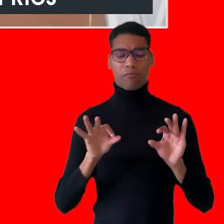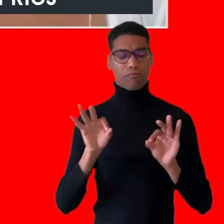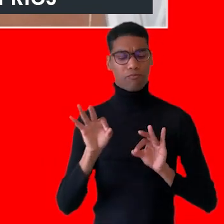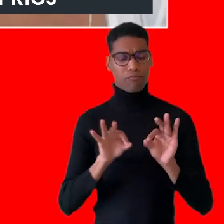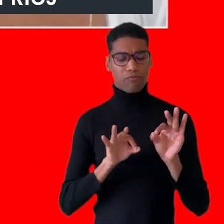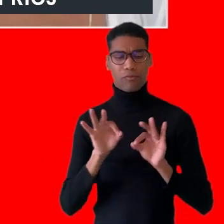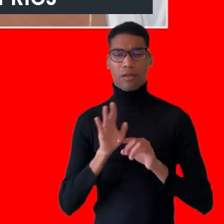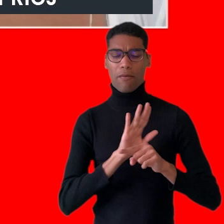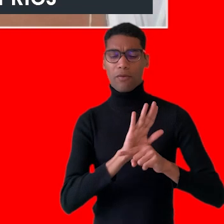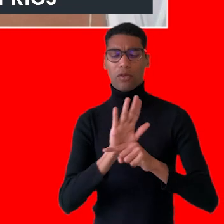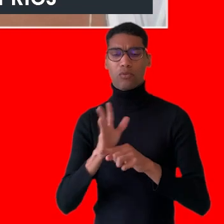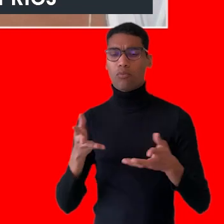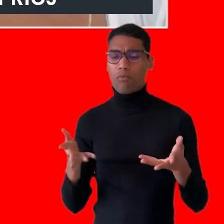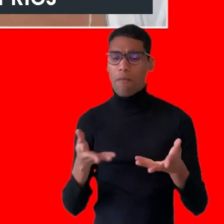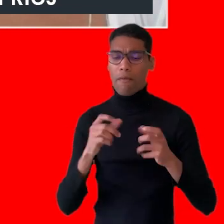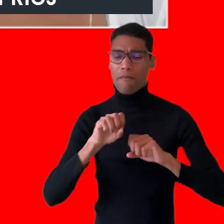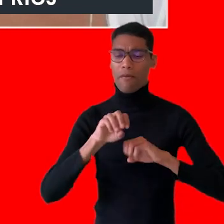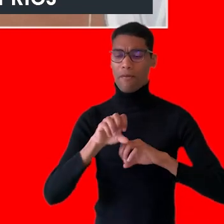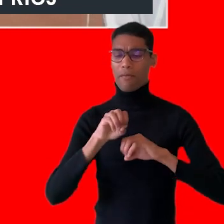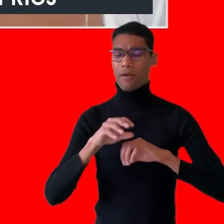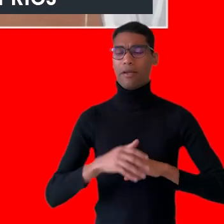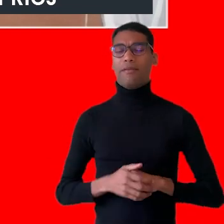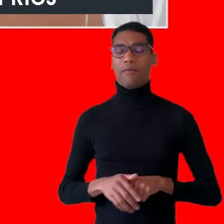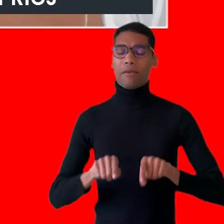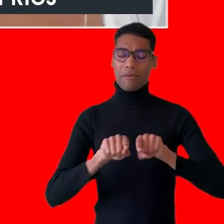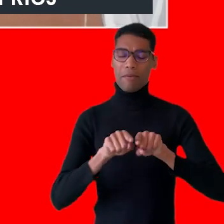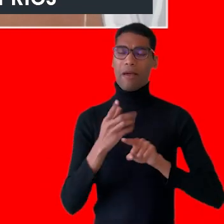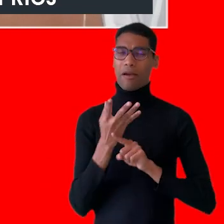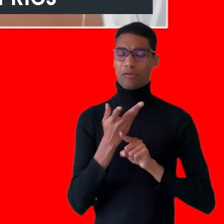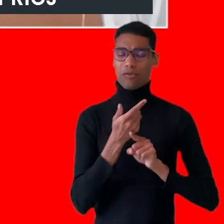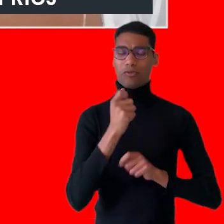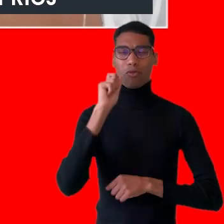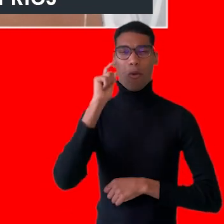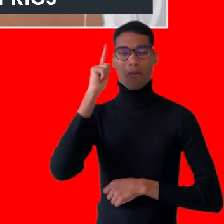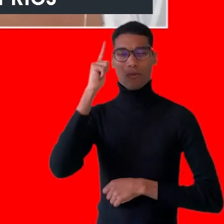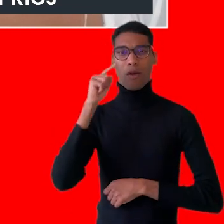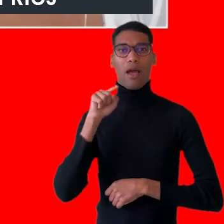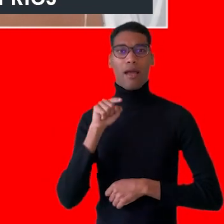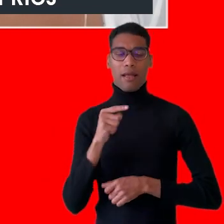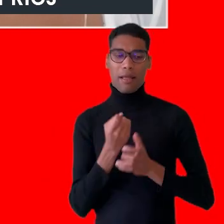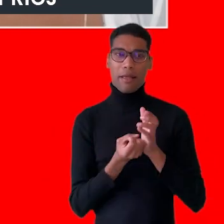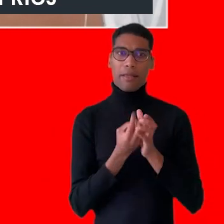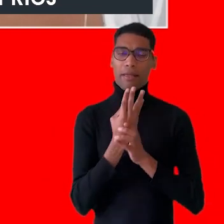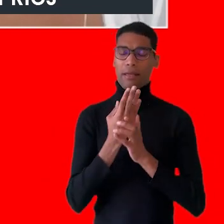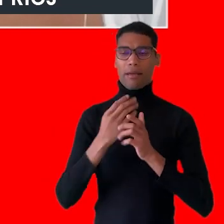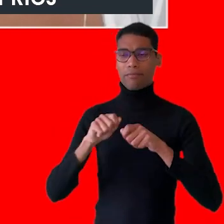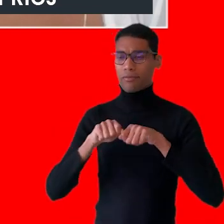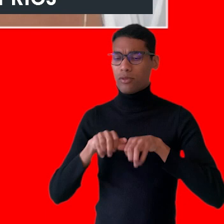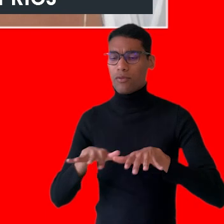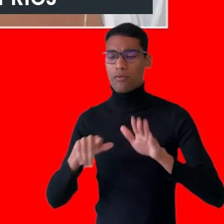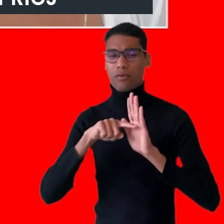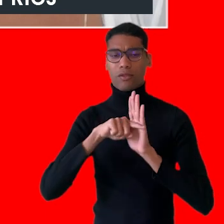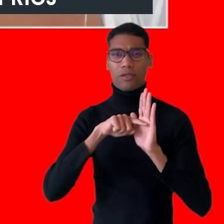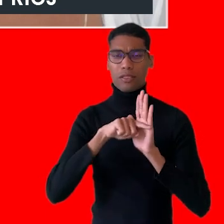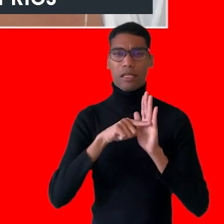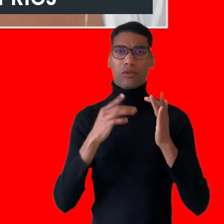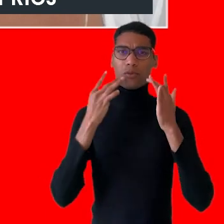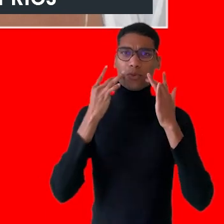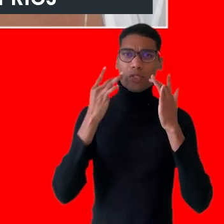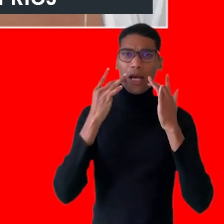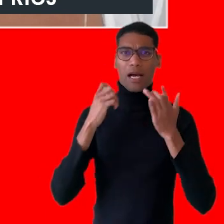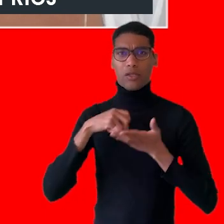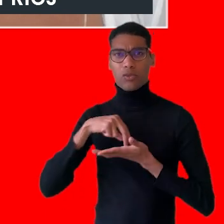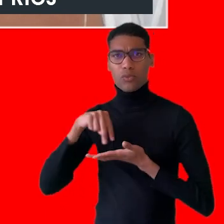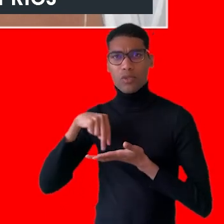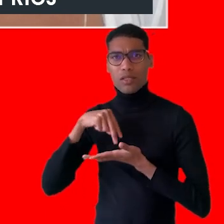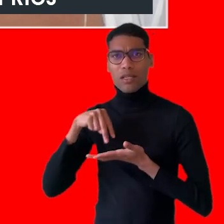projetos continuados de formação educacional e artístico-cultural. Cria e difunde pesquisa e música para teatro, dança